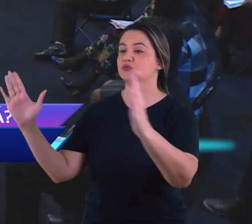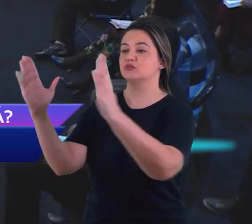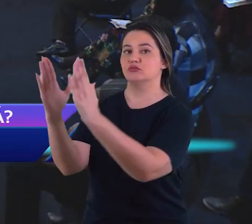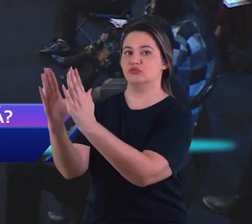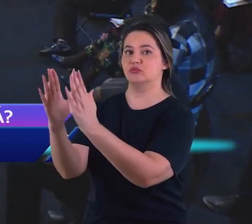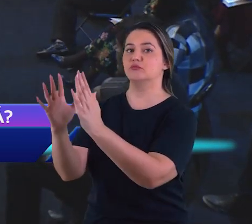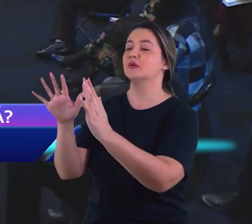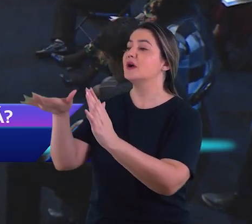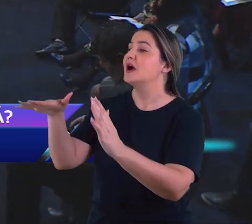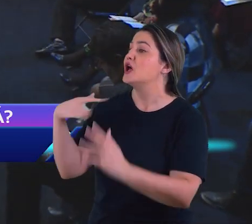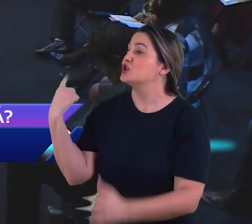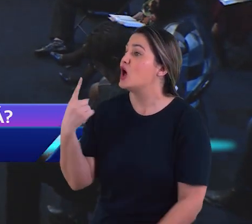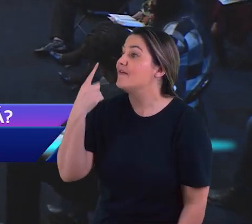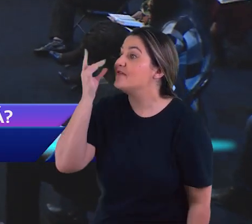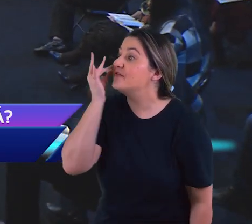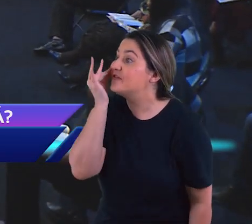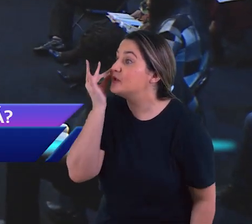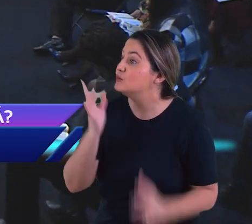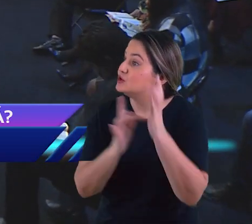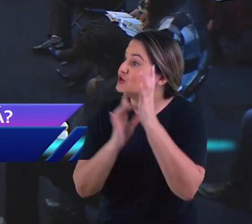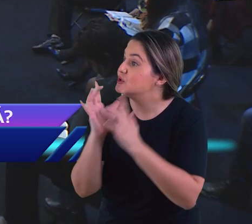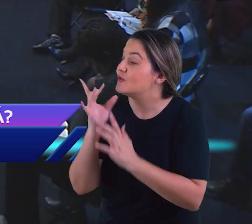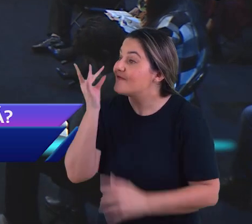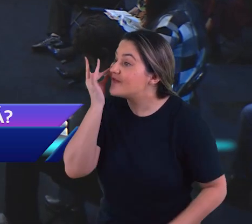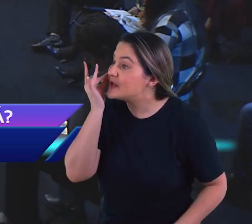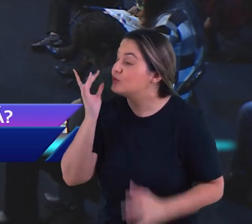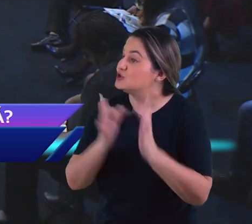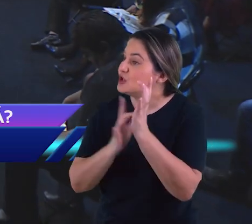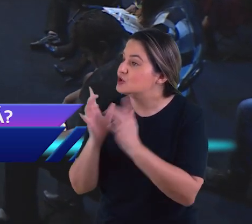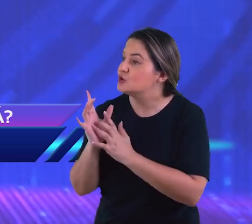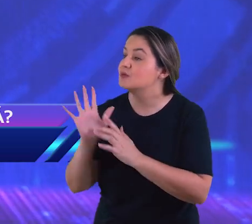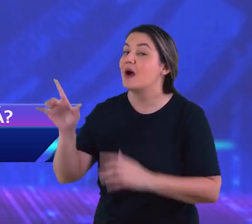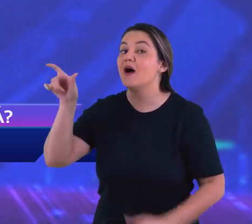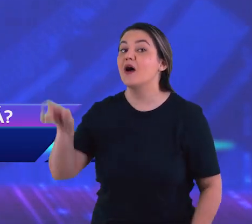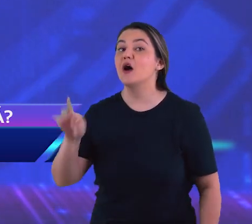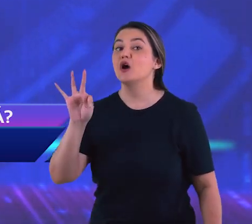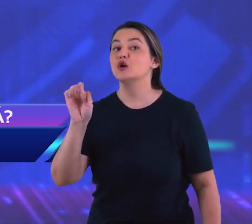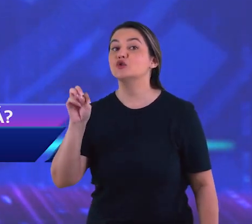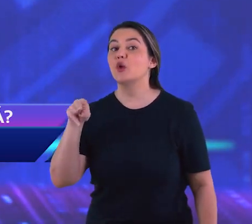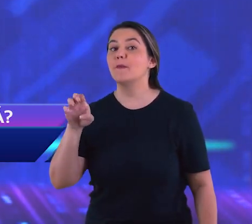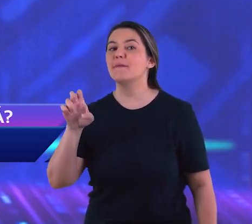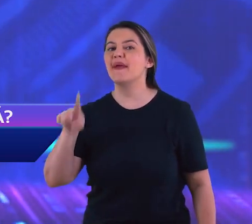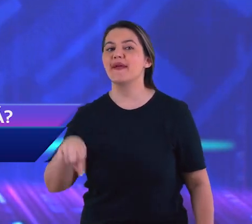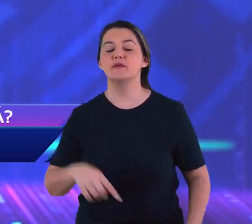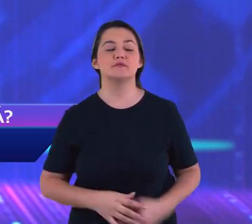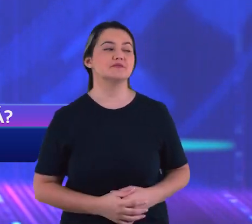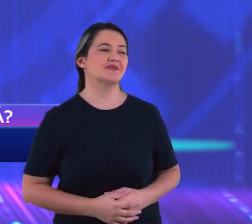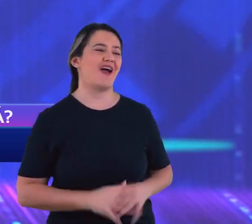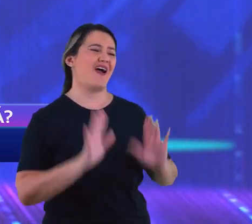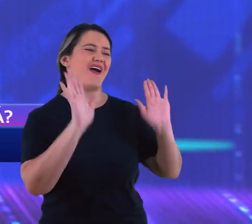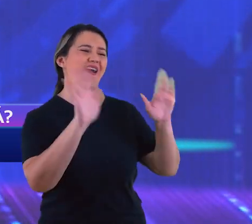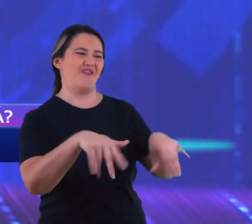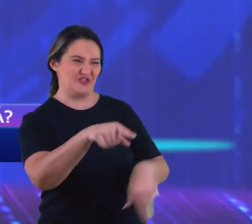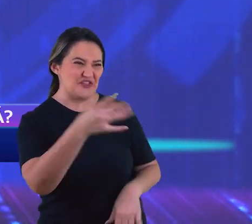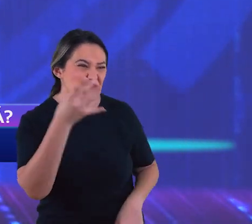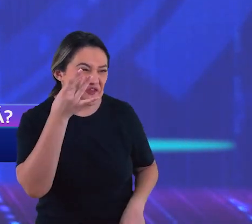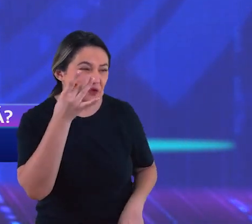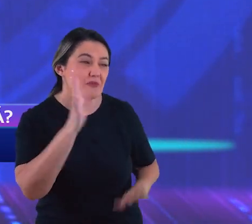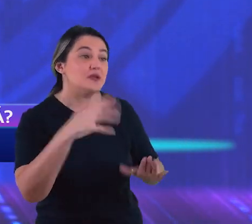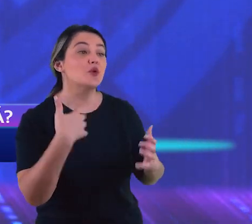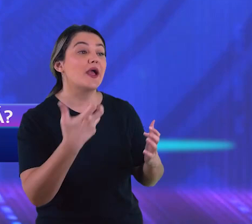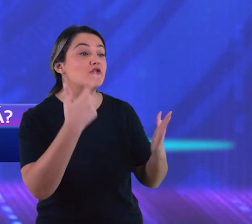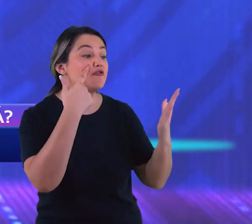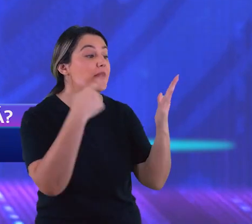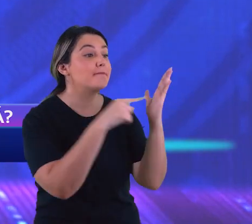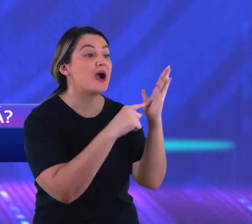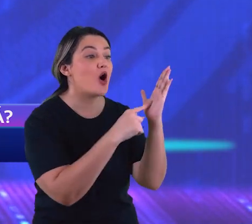dizendo para o Tomé: vimos o Senhor. Mas ele respondeu: se eu não vir nas